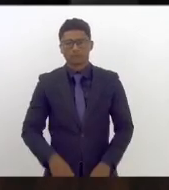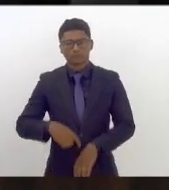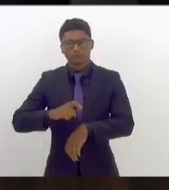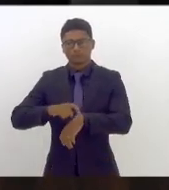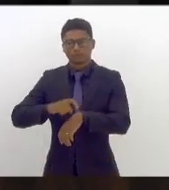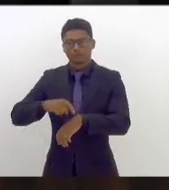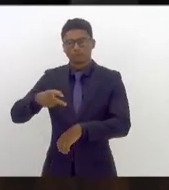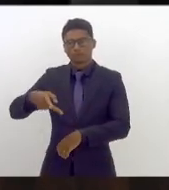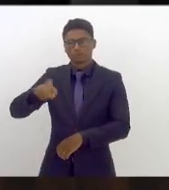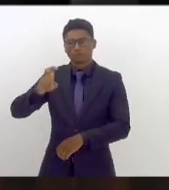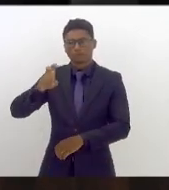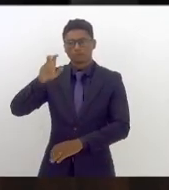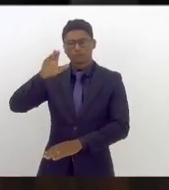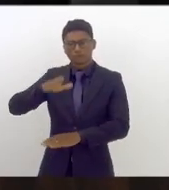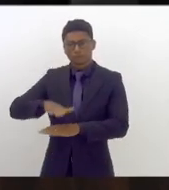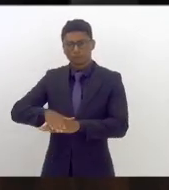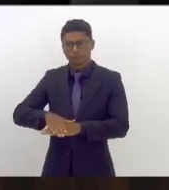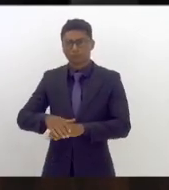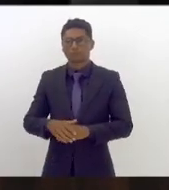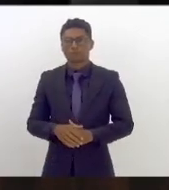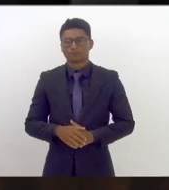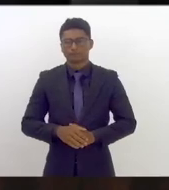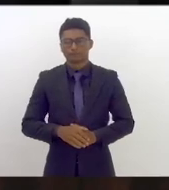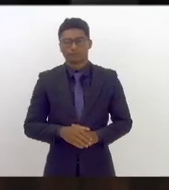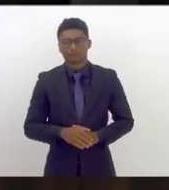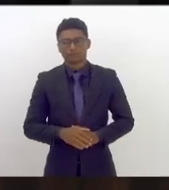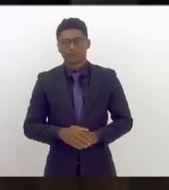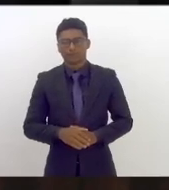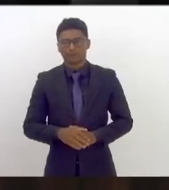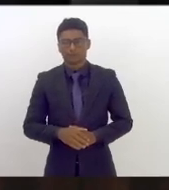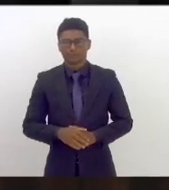17, vê quem tem que convidar e vamos lá.